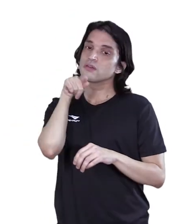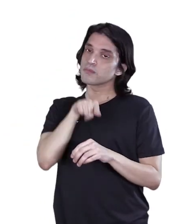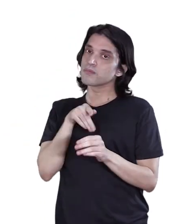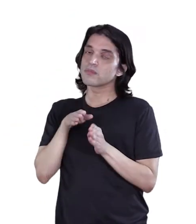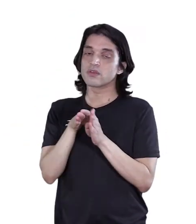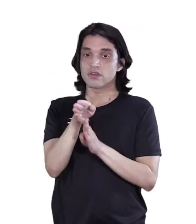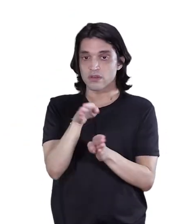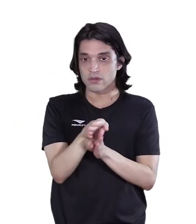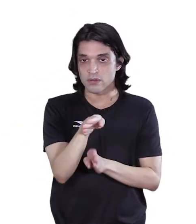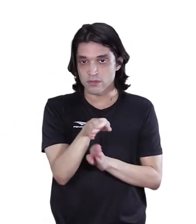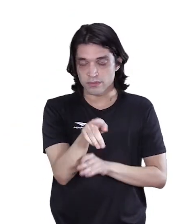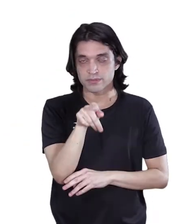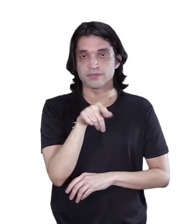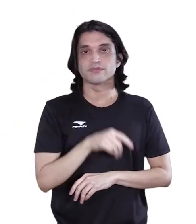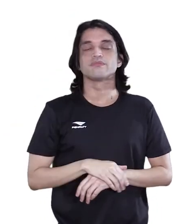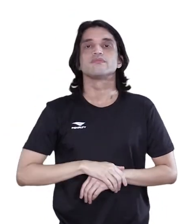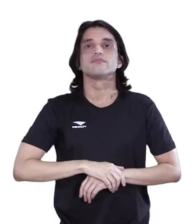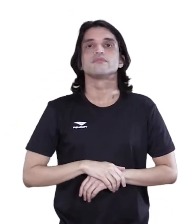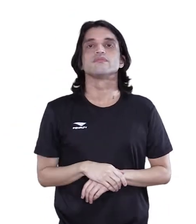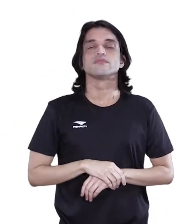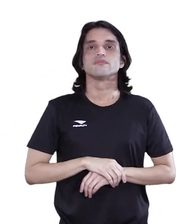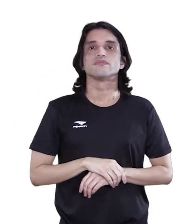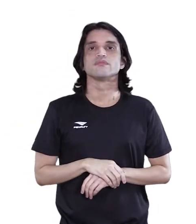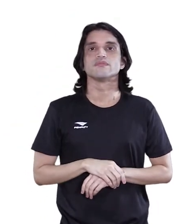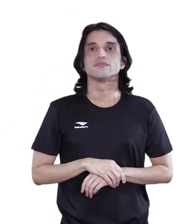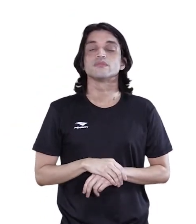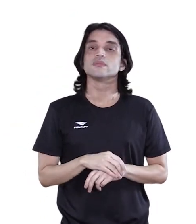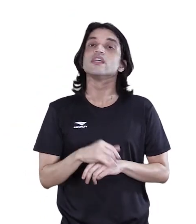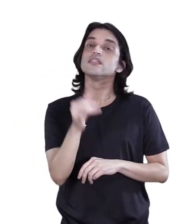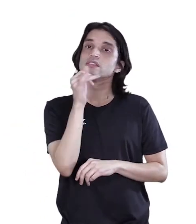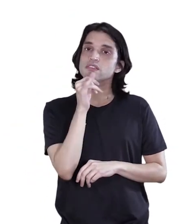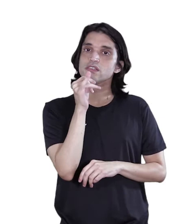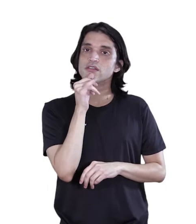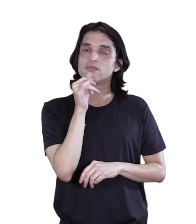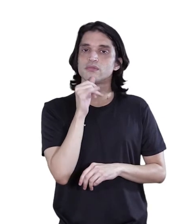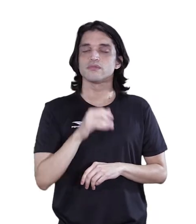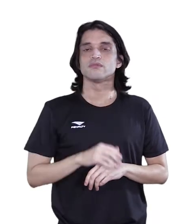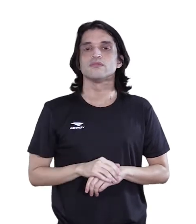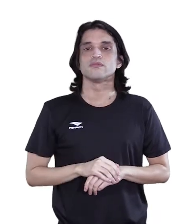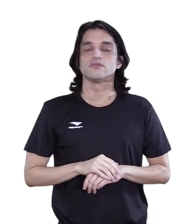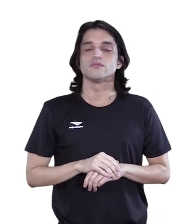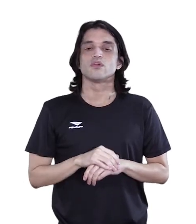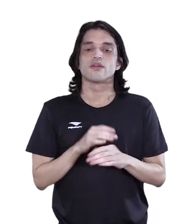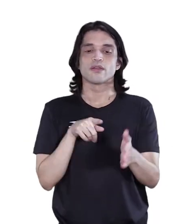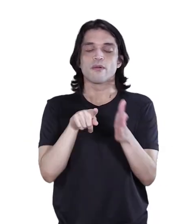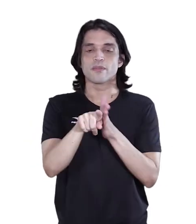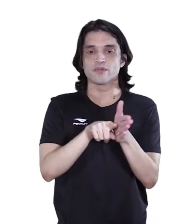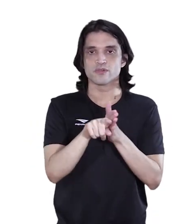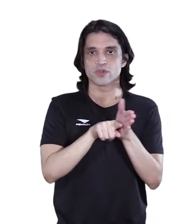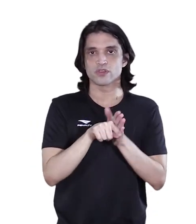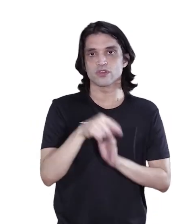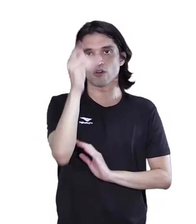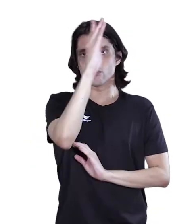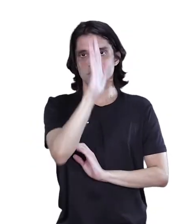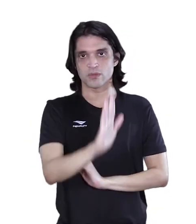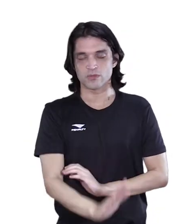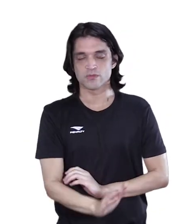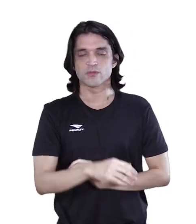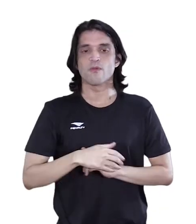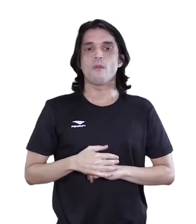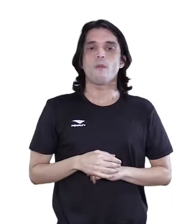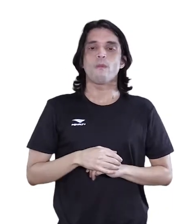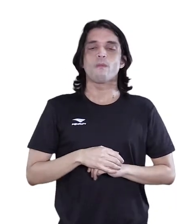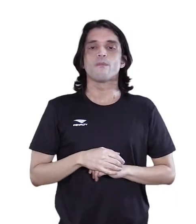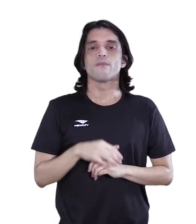aos dados considerados. Exemplo, de acordo com a Pesquisa Nacional por Amostras de Domicílio,